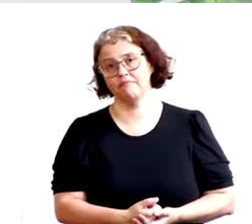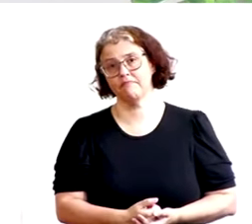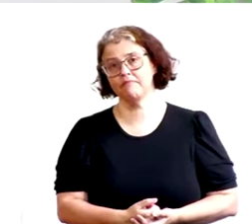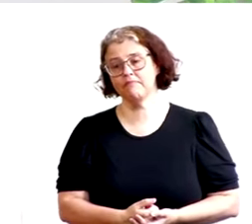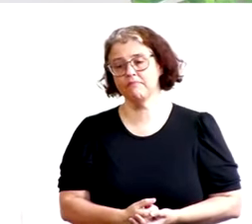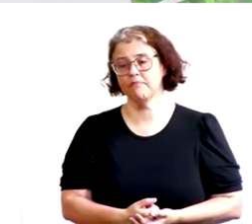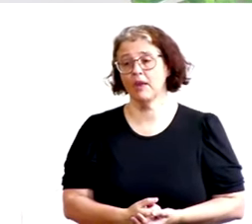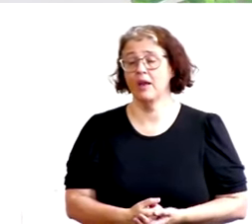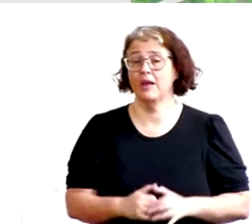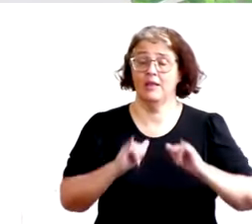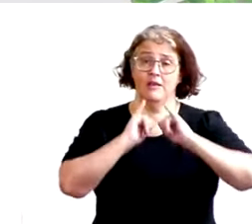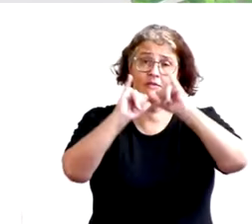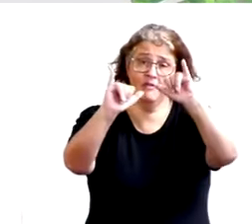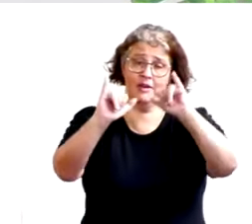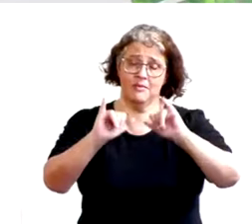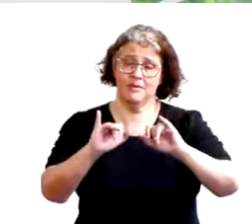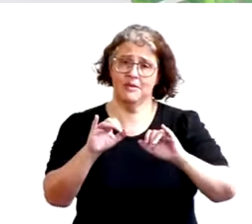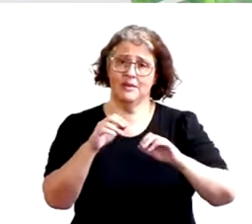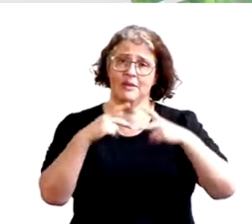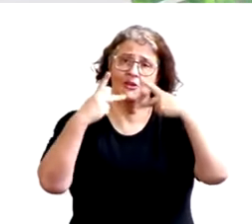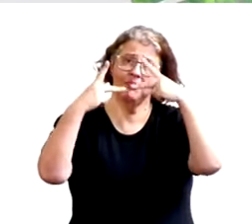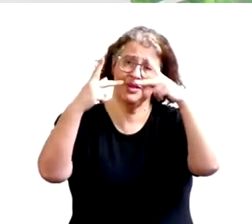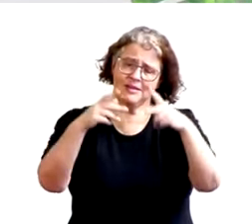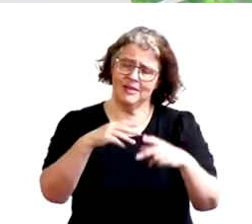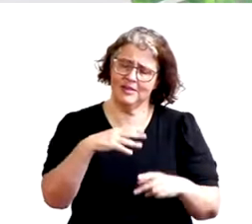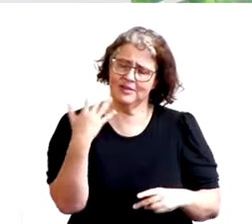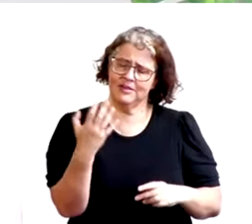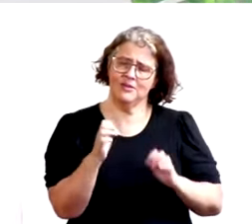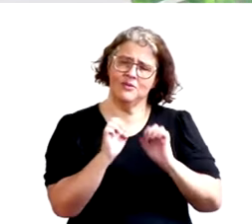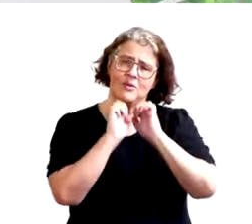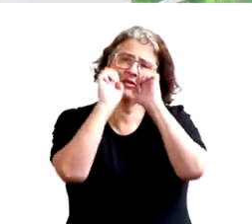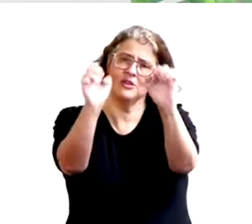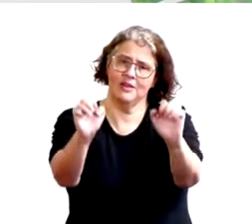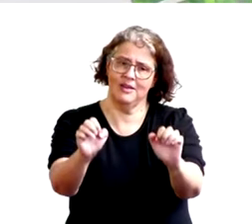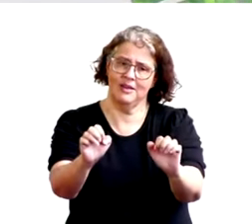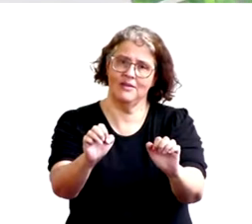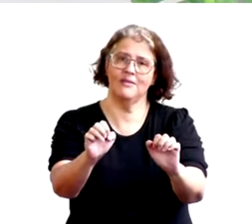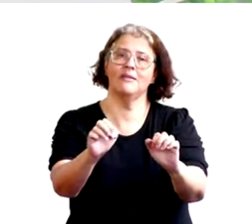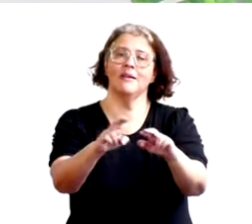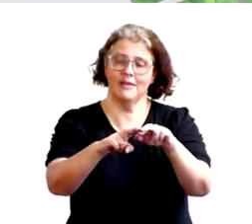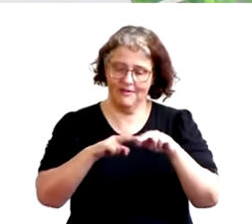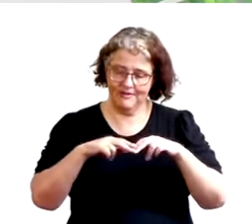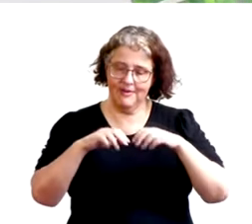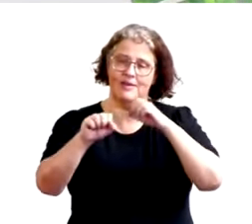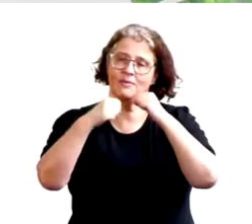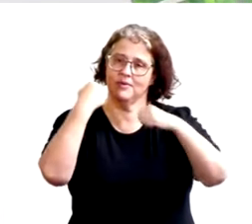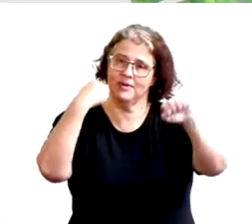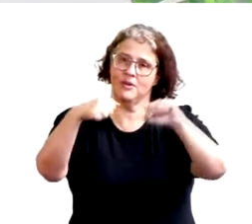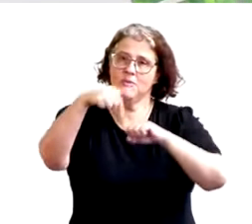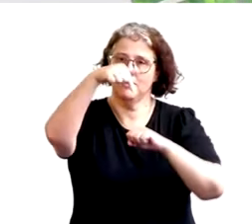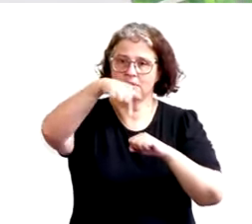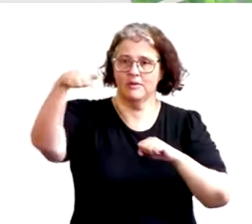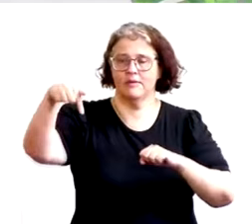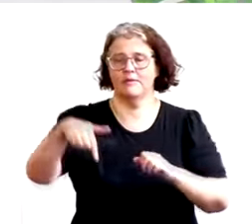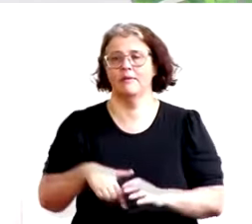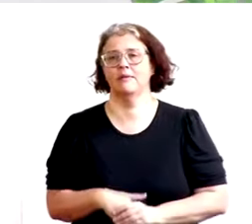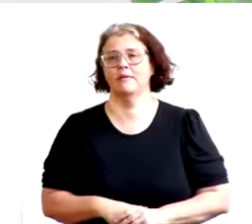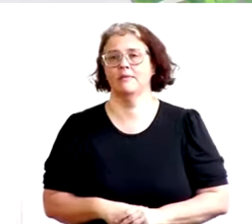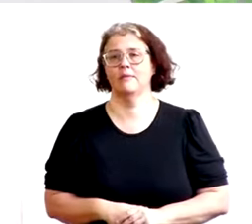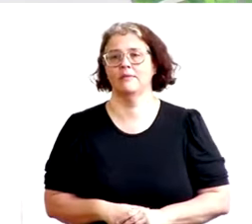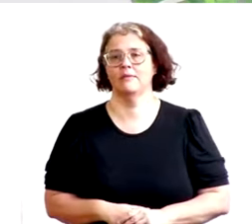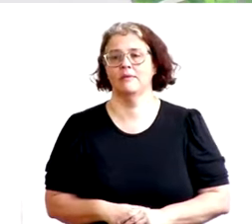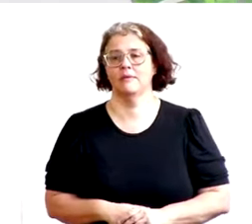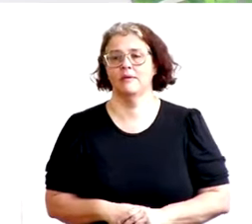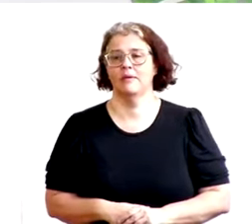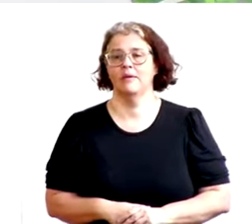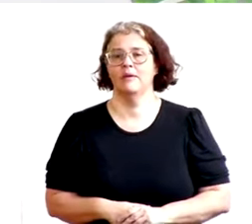do Evangelho através do Salmo 77 a falar isso para aquelas